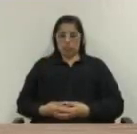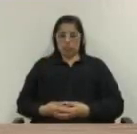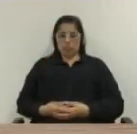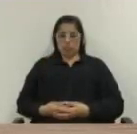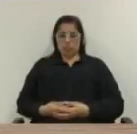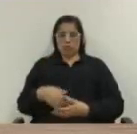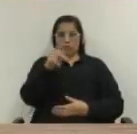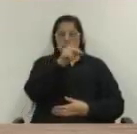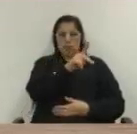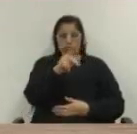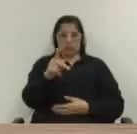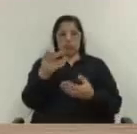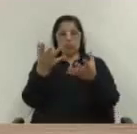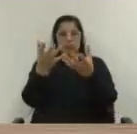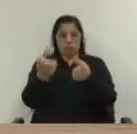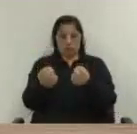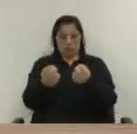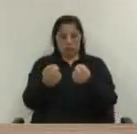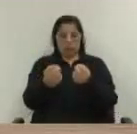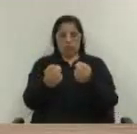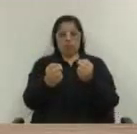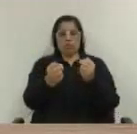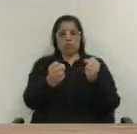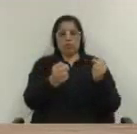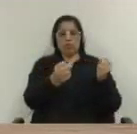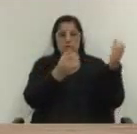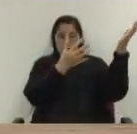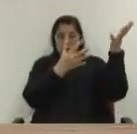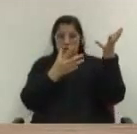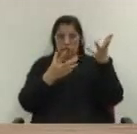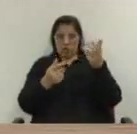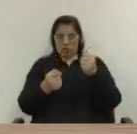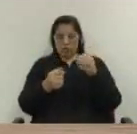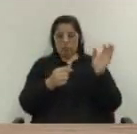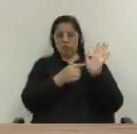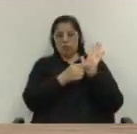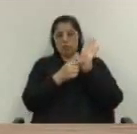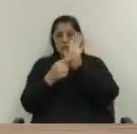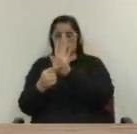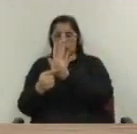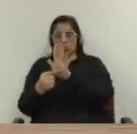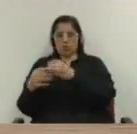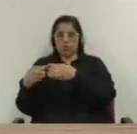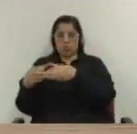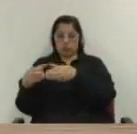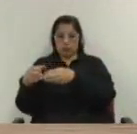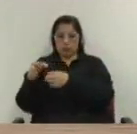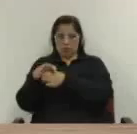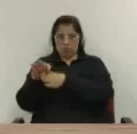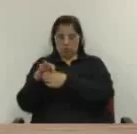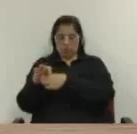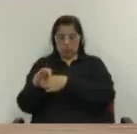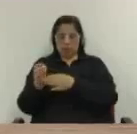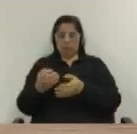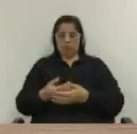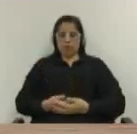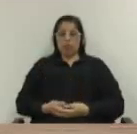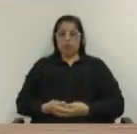Esta presidência recebe o projeto de lei encaminhado e encaminha às comissões. Esta